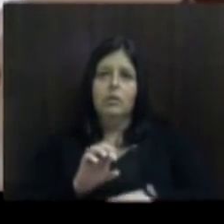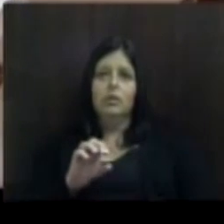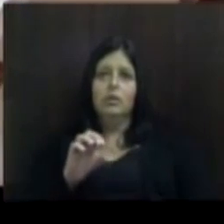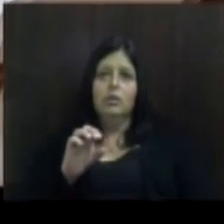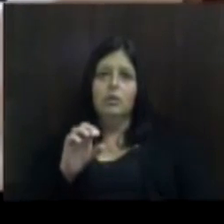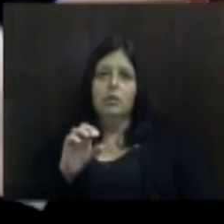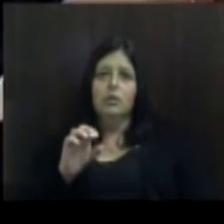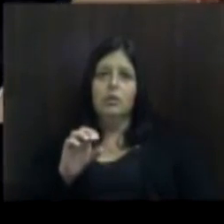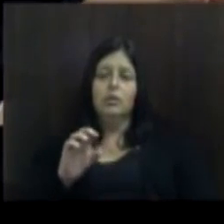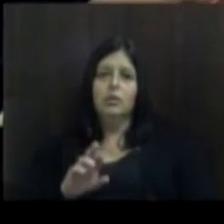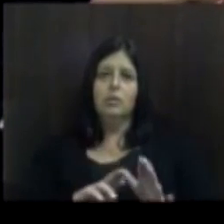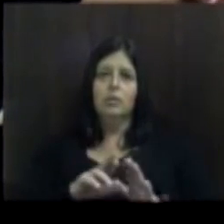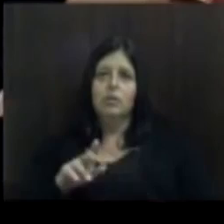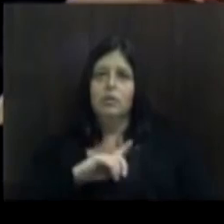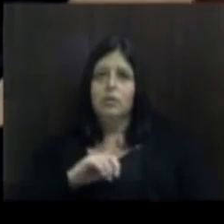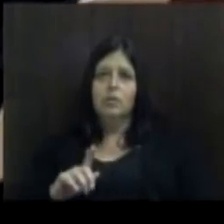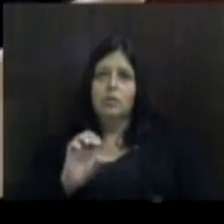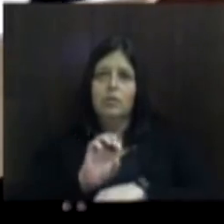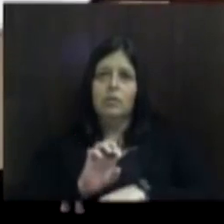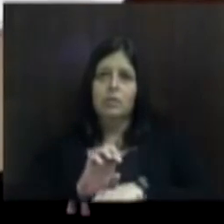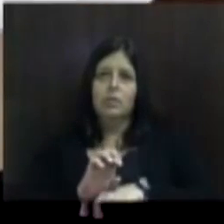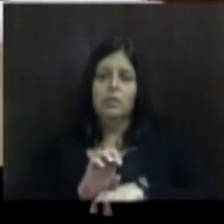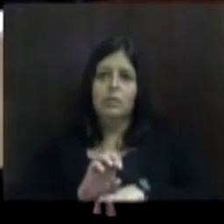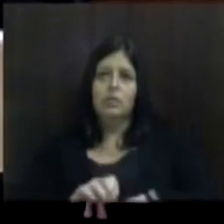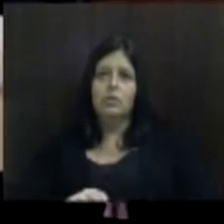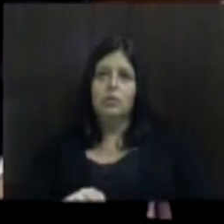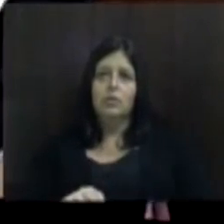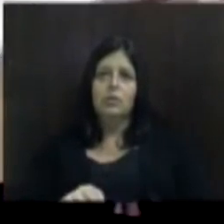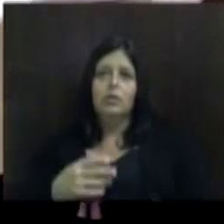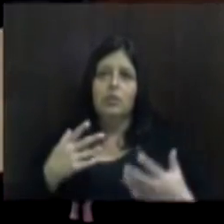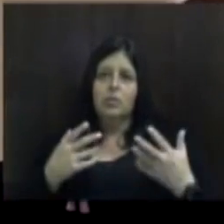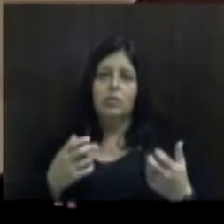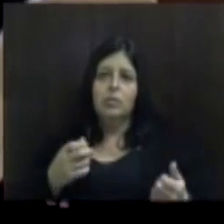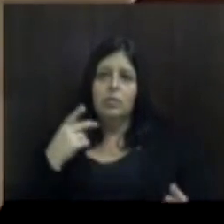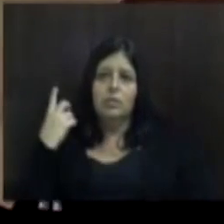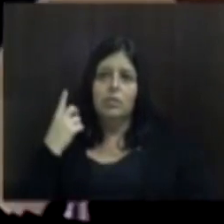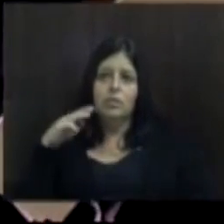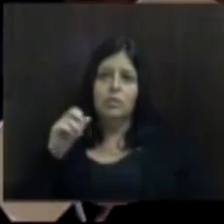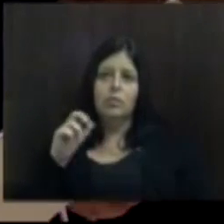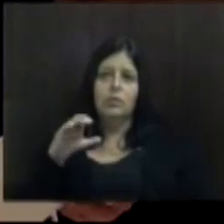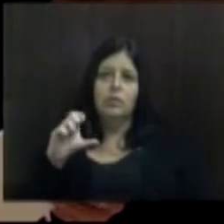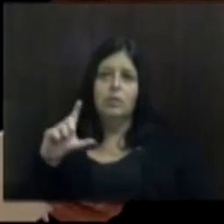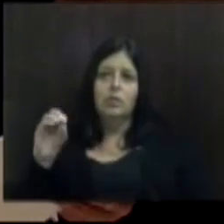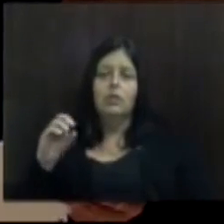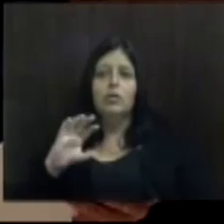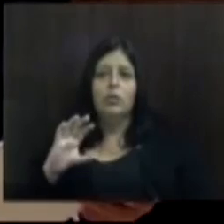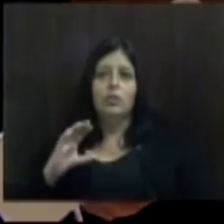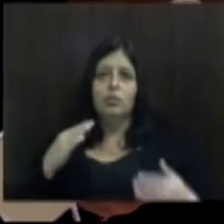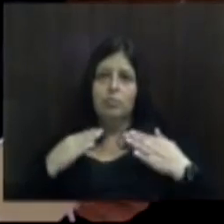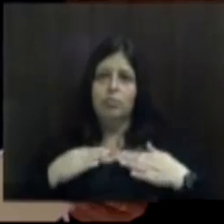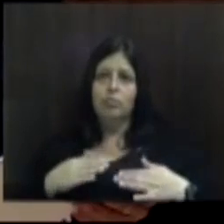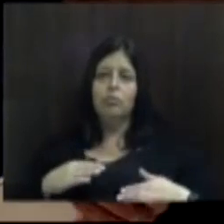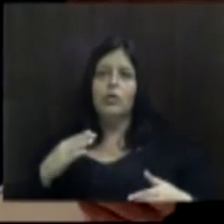representando do Governo do Estado na subchefia da Casa Civil olha Deputado Marcelo quero dizer com toda tranquilidade que muitos